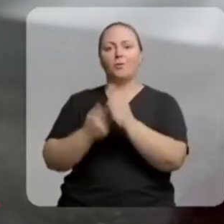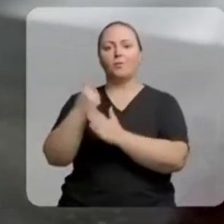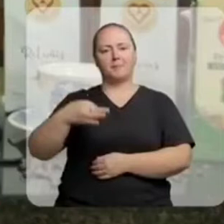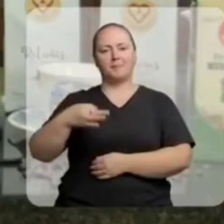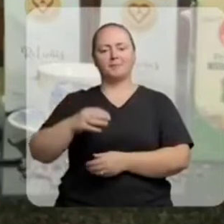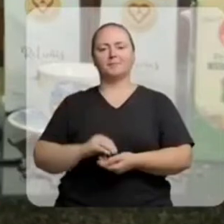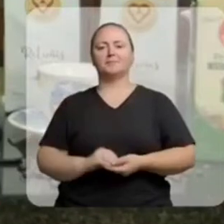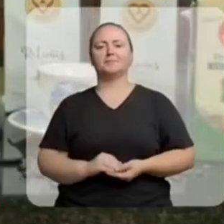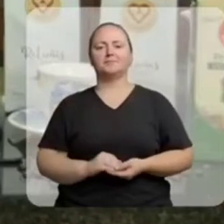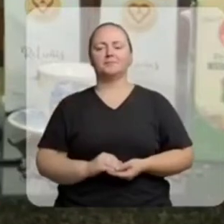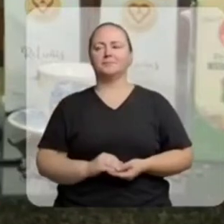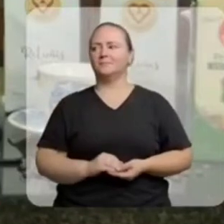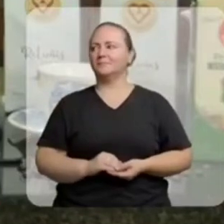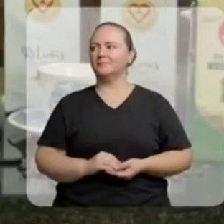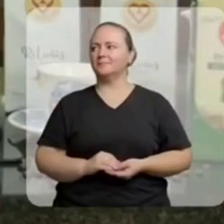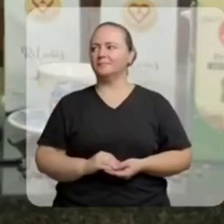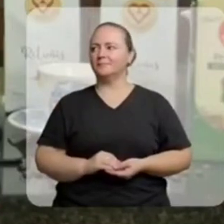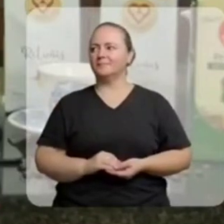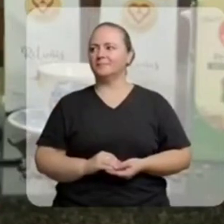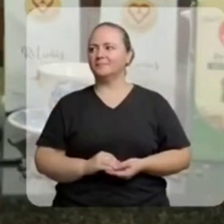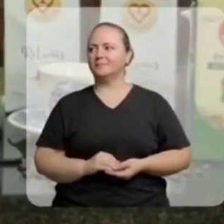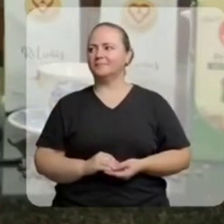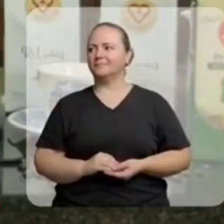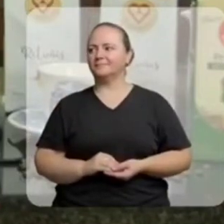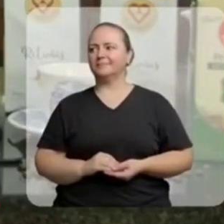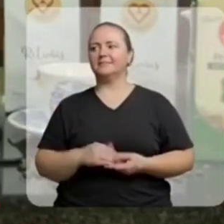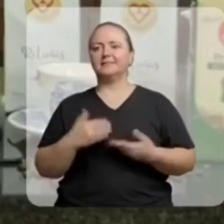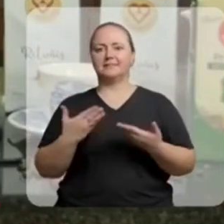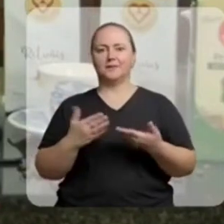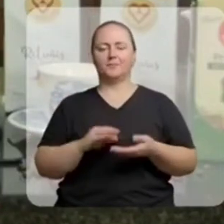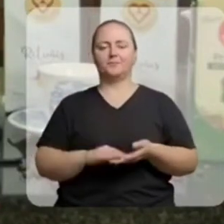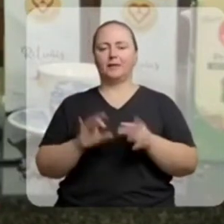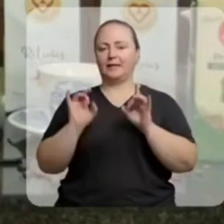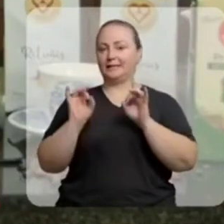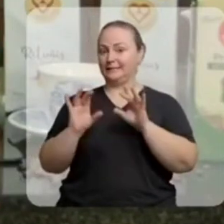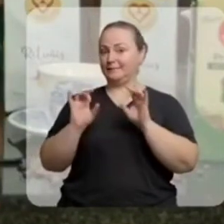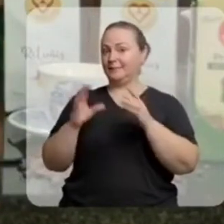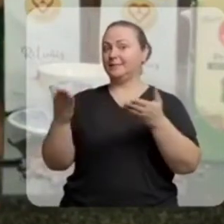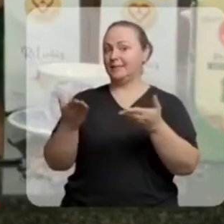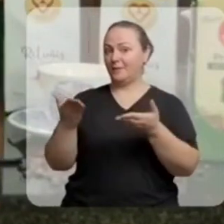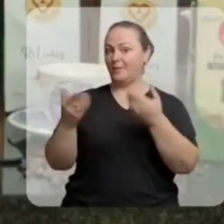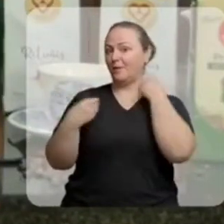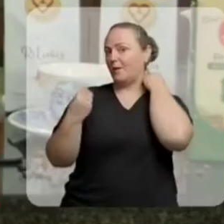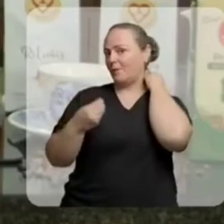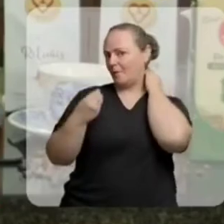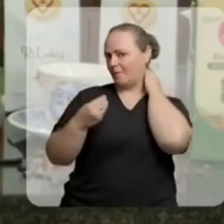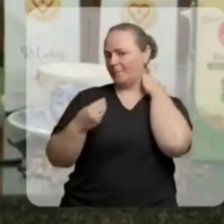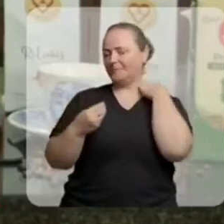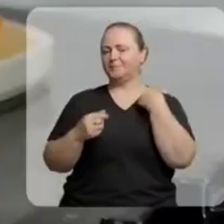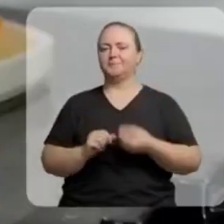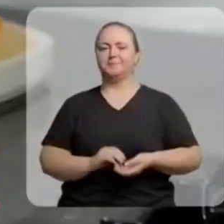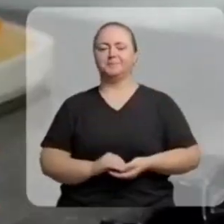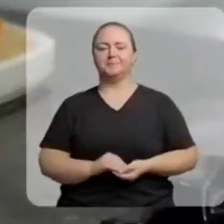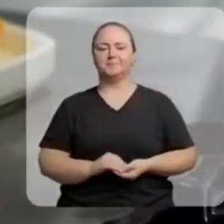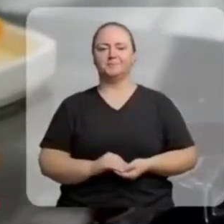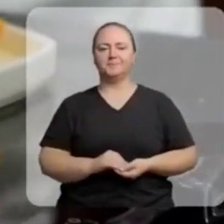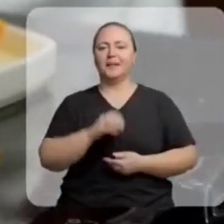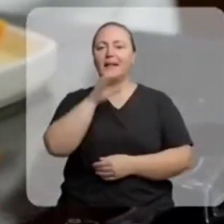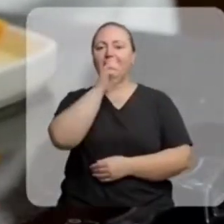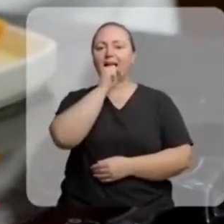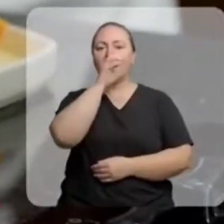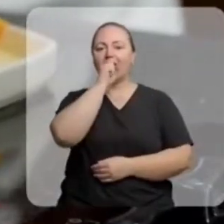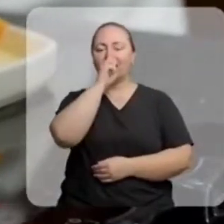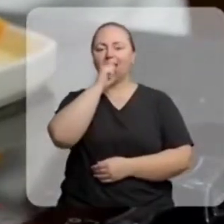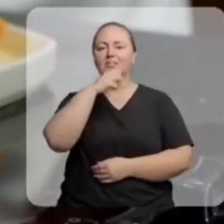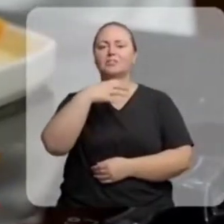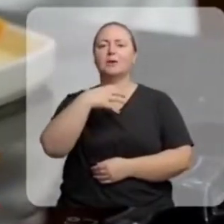aplicativo. Vai decorar ainda com uma laranja. Isso. Então, para dar um toque, eu vou colocar uma rodela de laranja. A laranja Bahia também